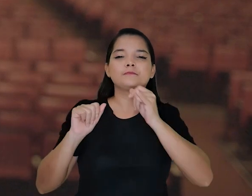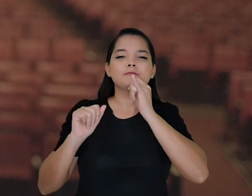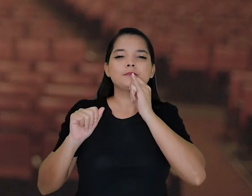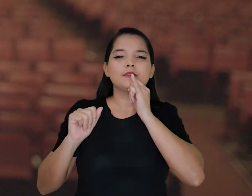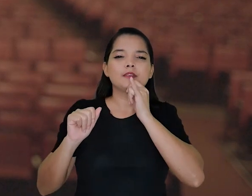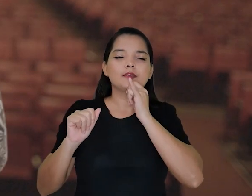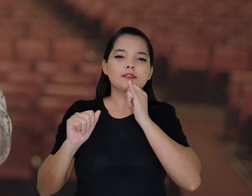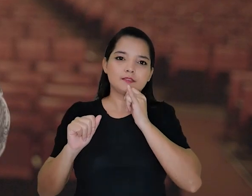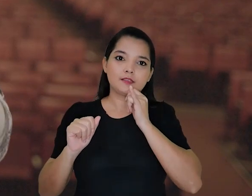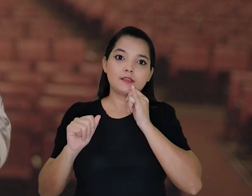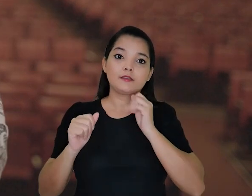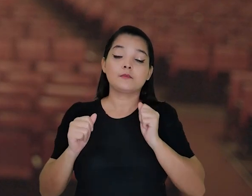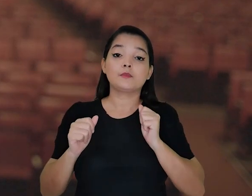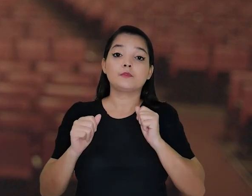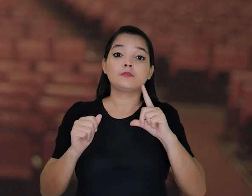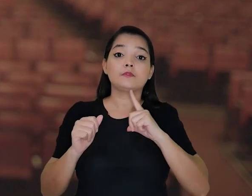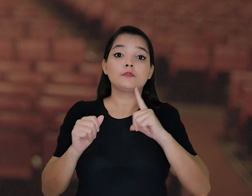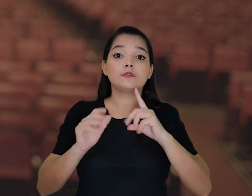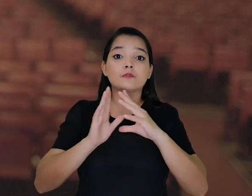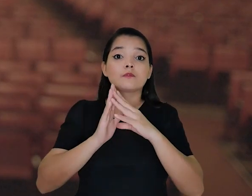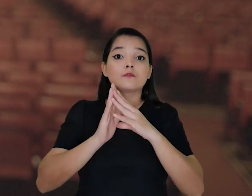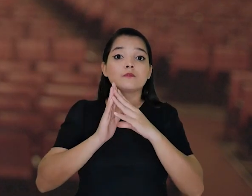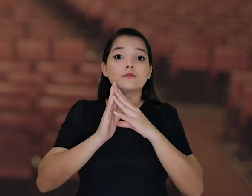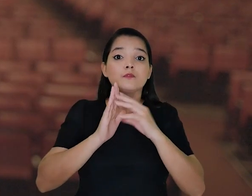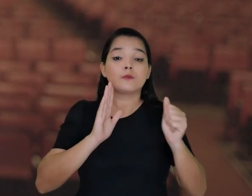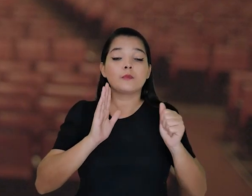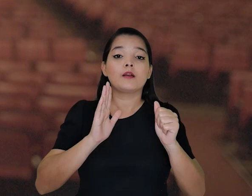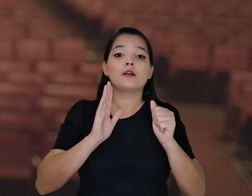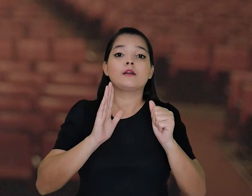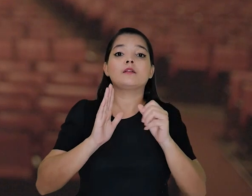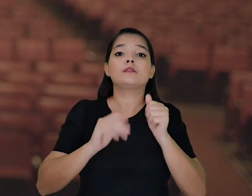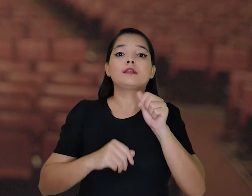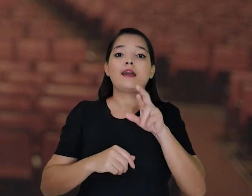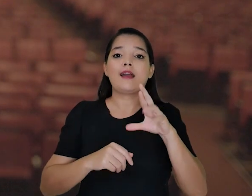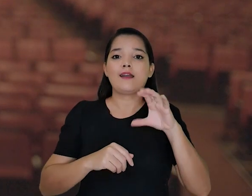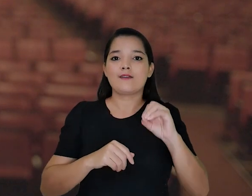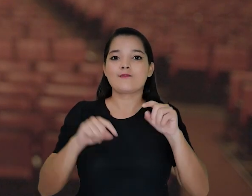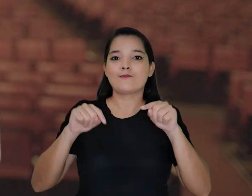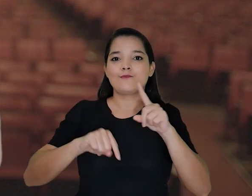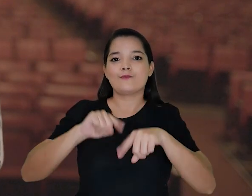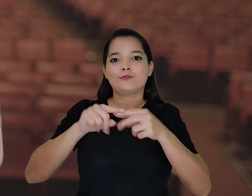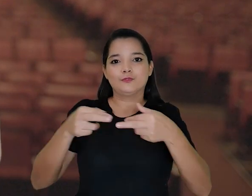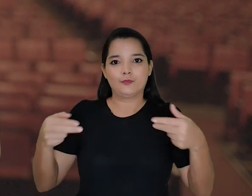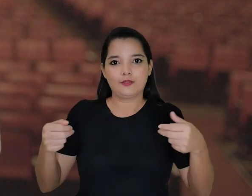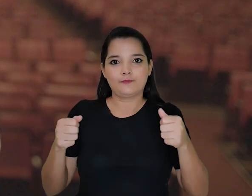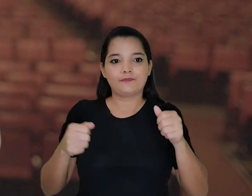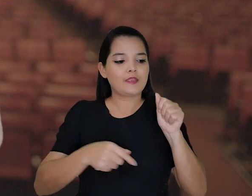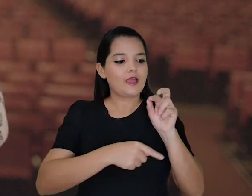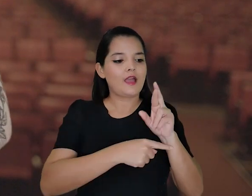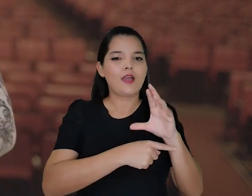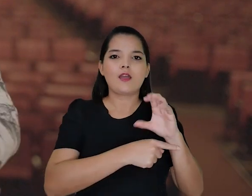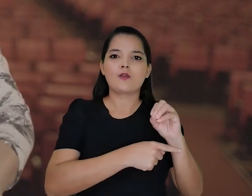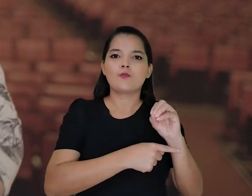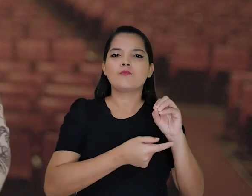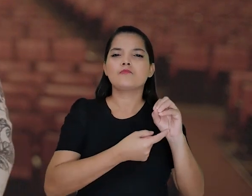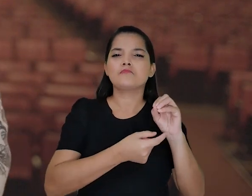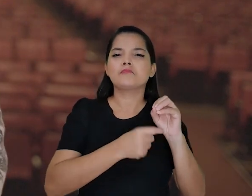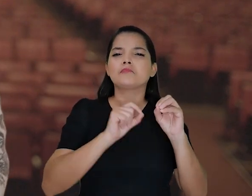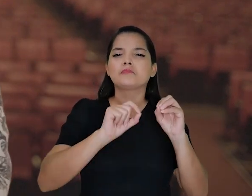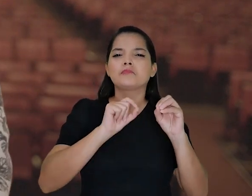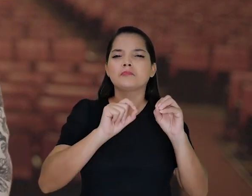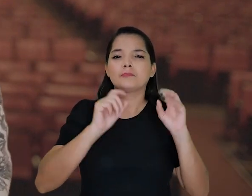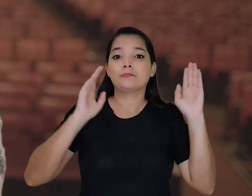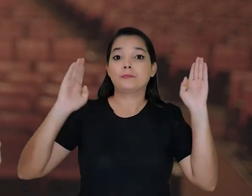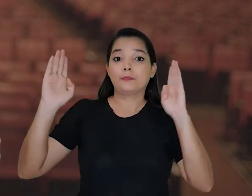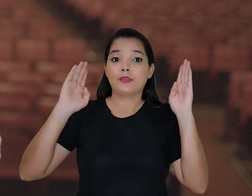exemplo com o formato do arco do instrumento o arco tradicional Então até então no